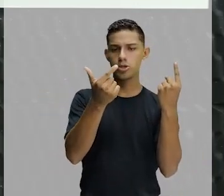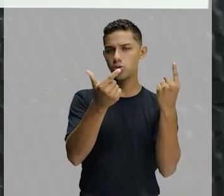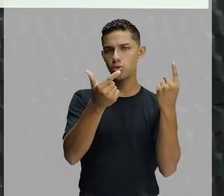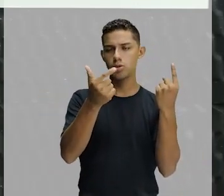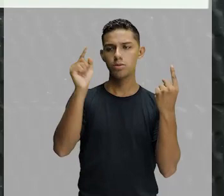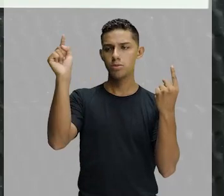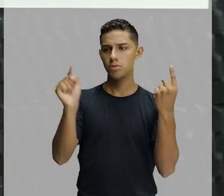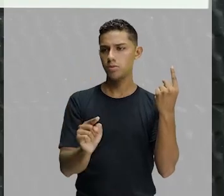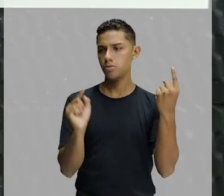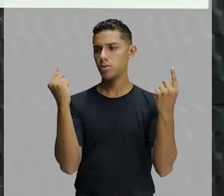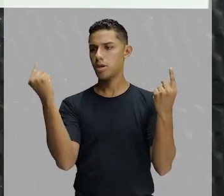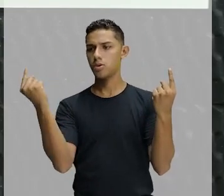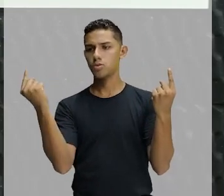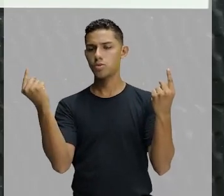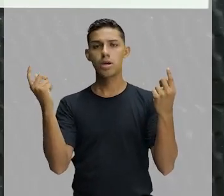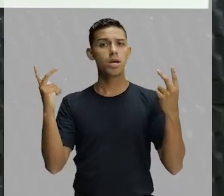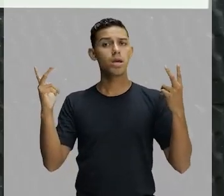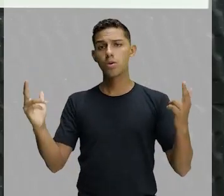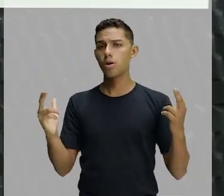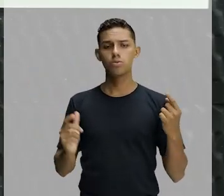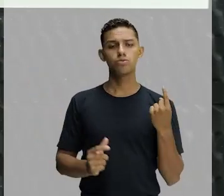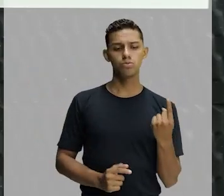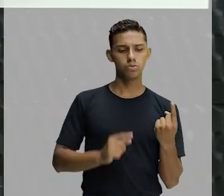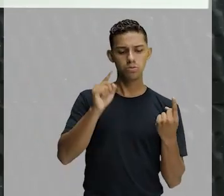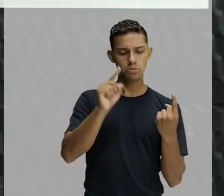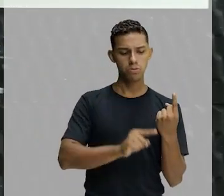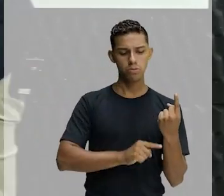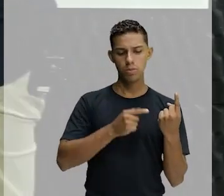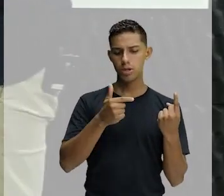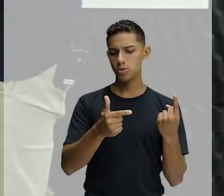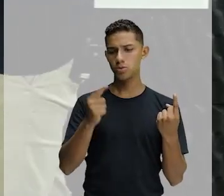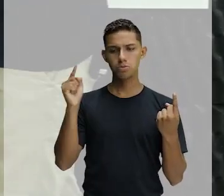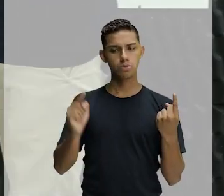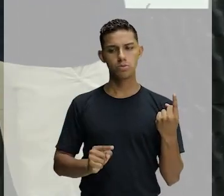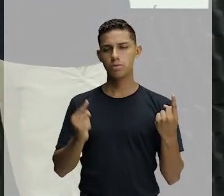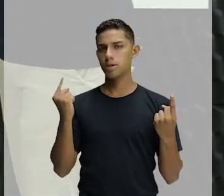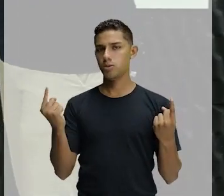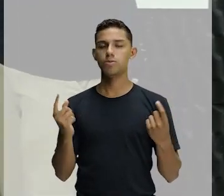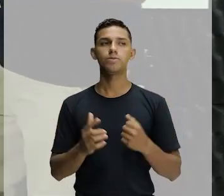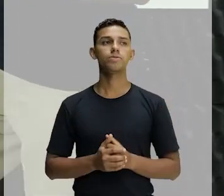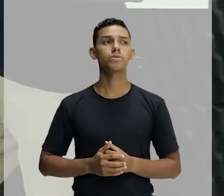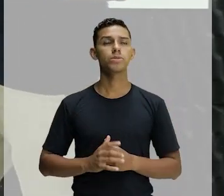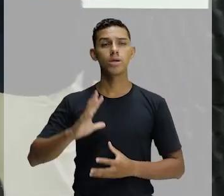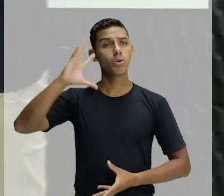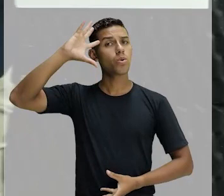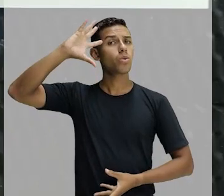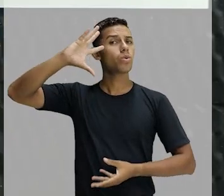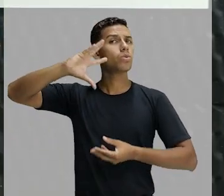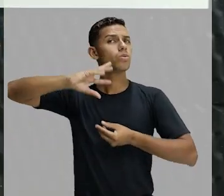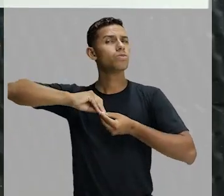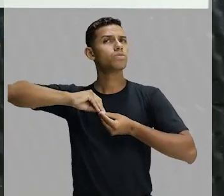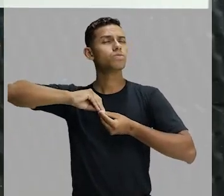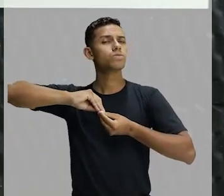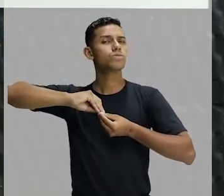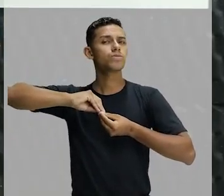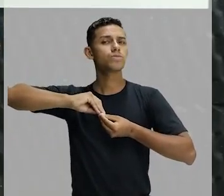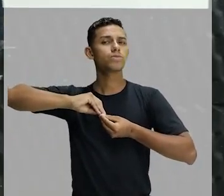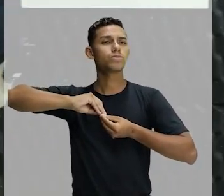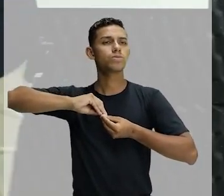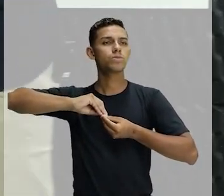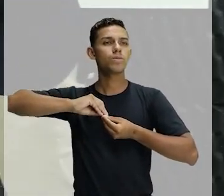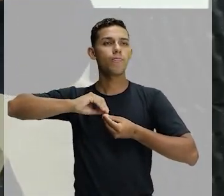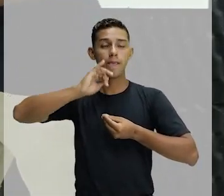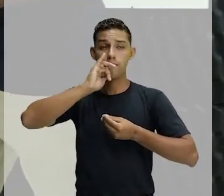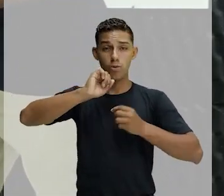dominância incompleta e na codominância, qual é a conclusão que a gente pode chegar? A conclusão é que, eu vou